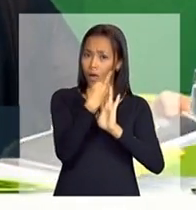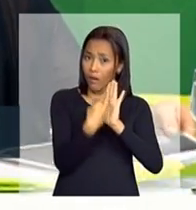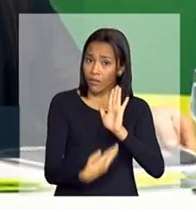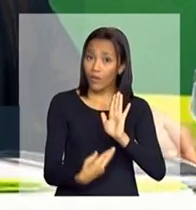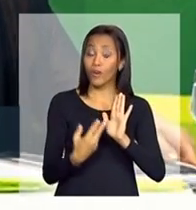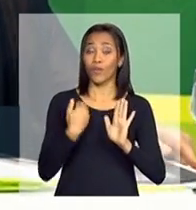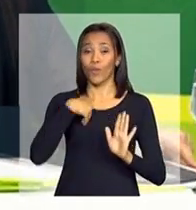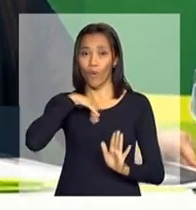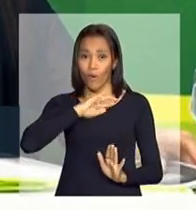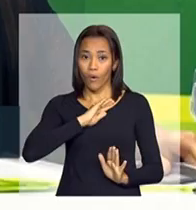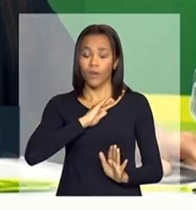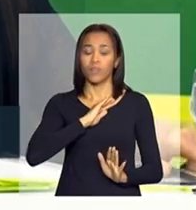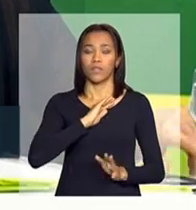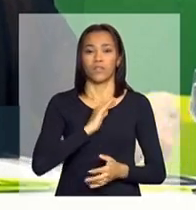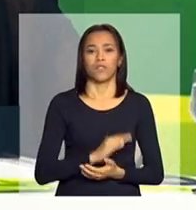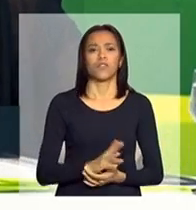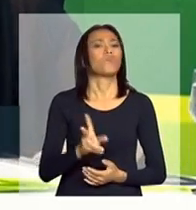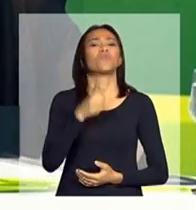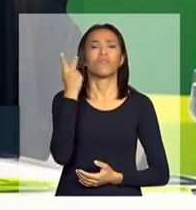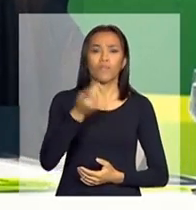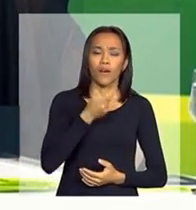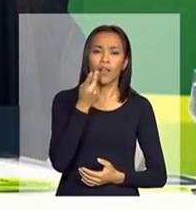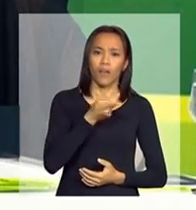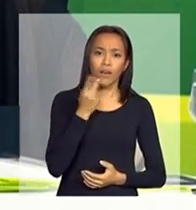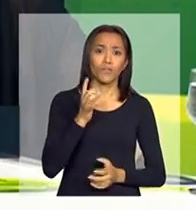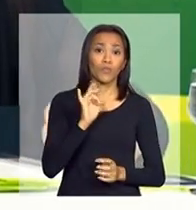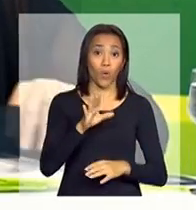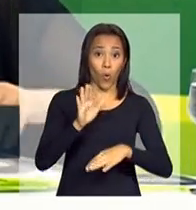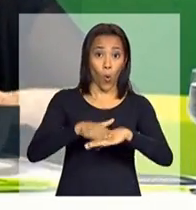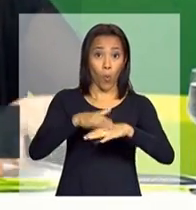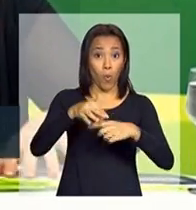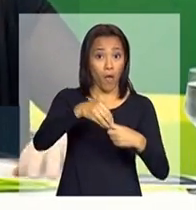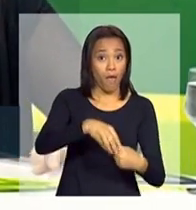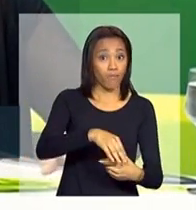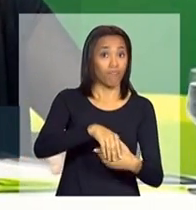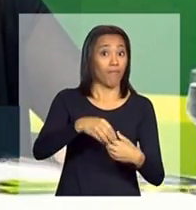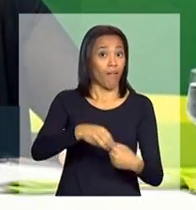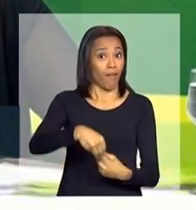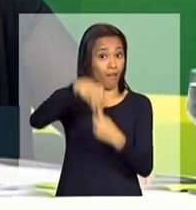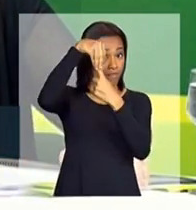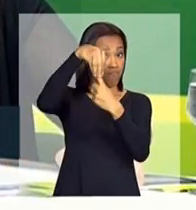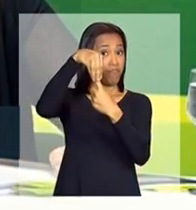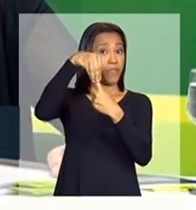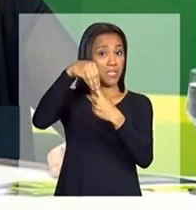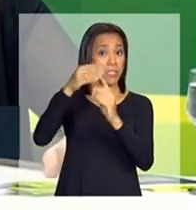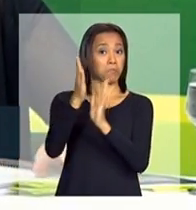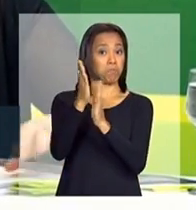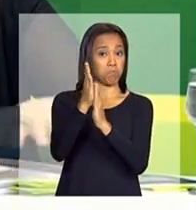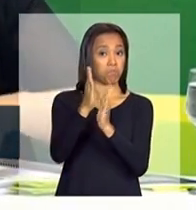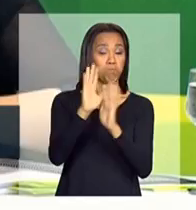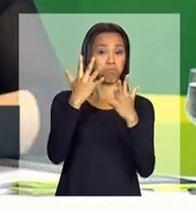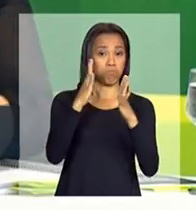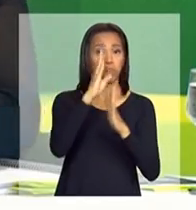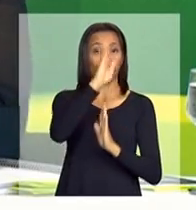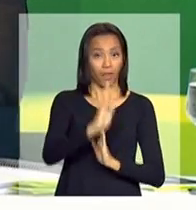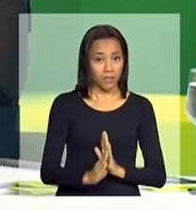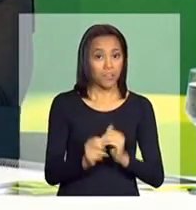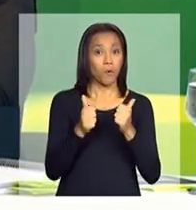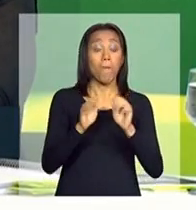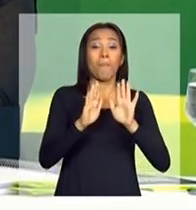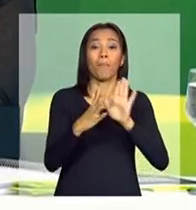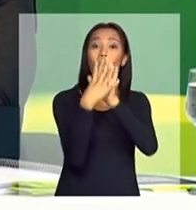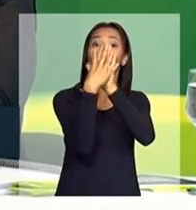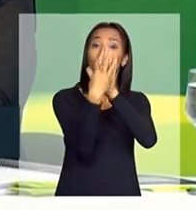somos citados não só com referências muito elogiosas mas citados como